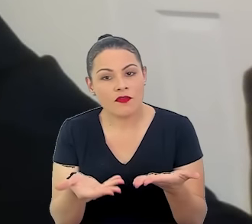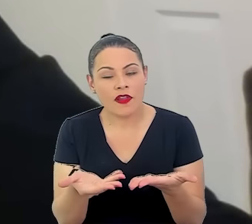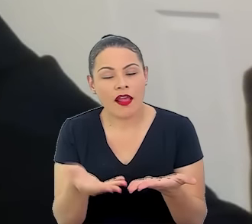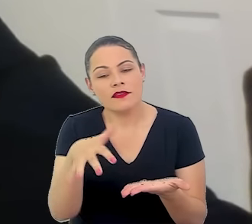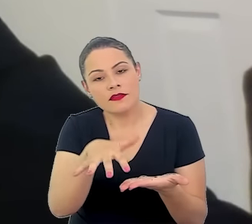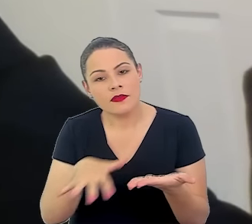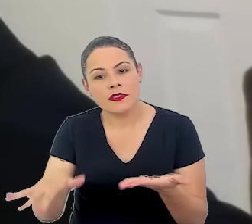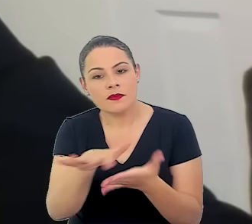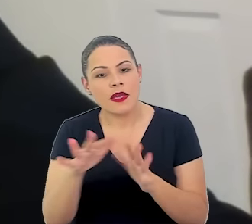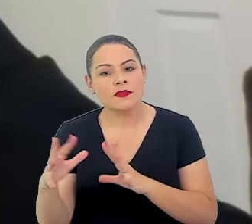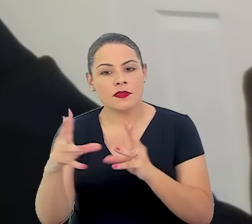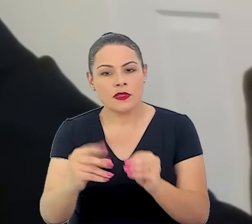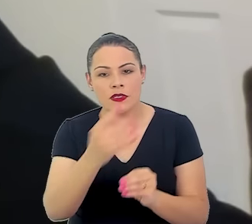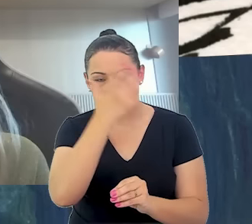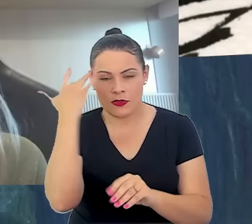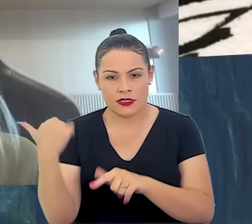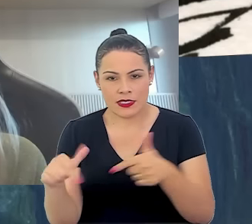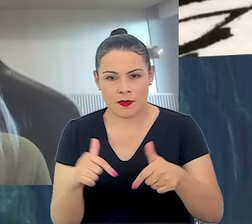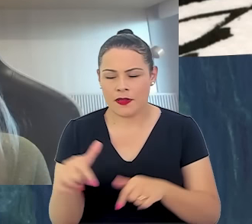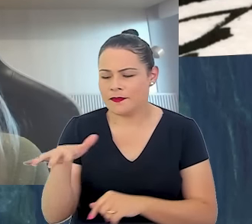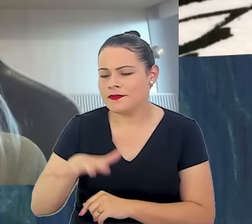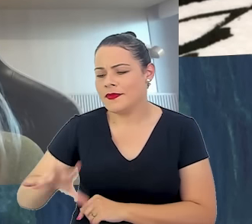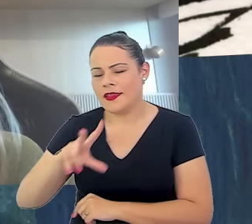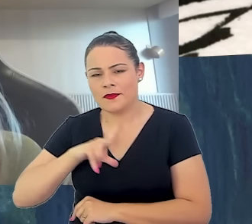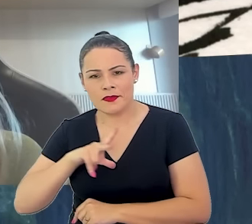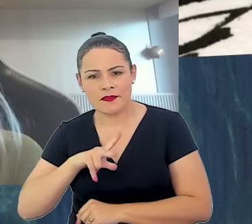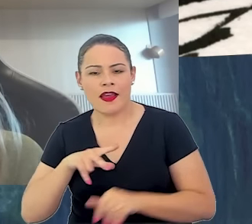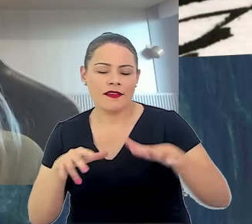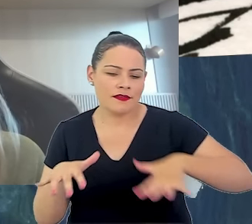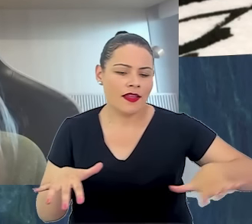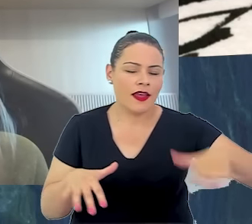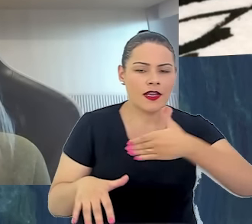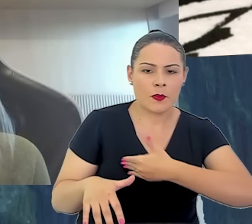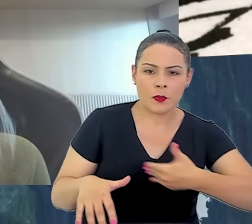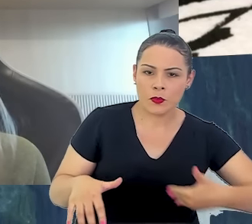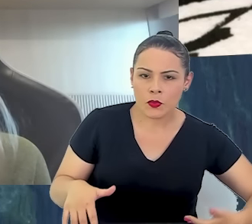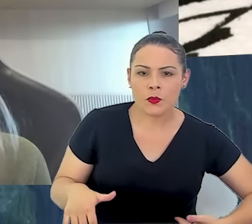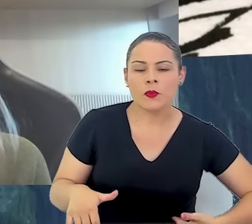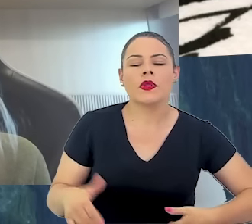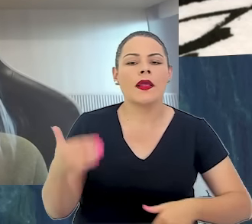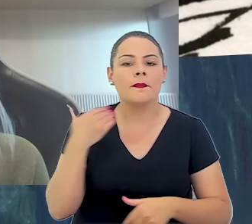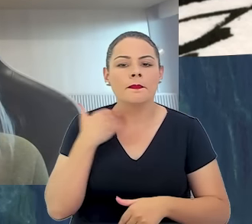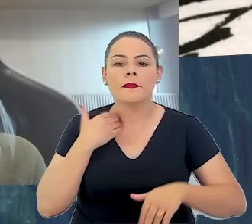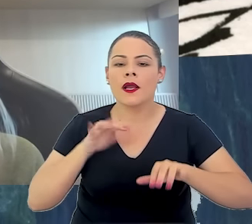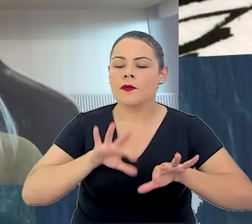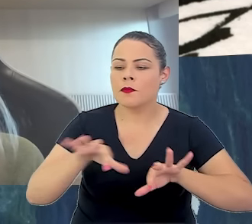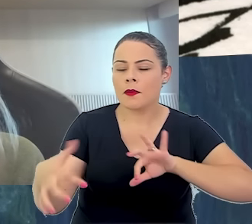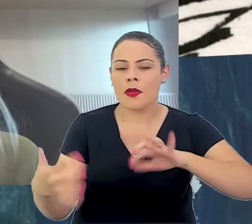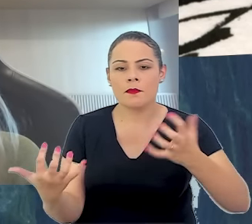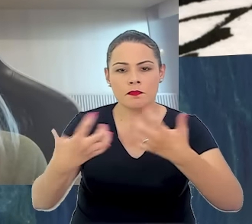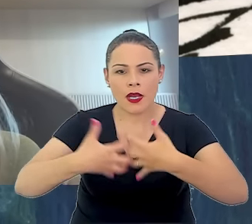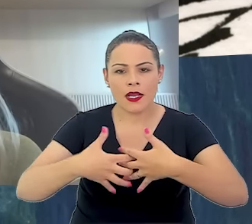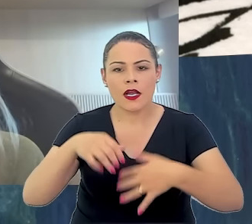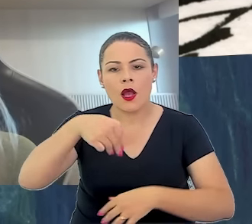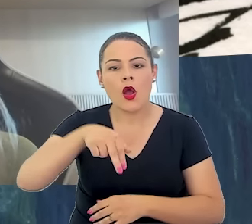ah espaço para todos né setor privado setor público bancos